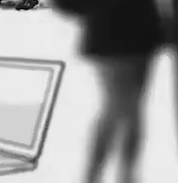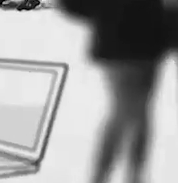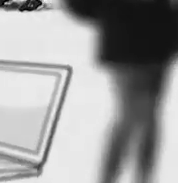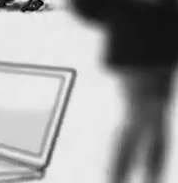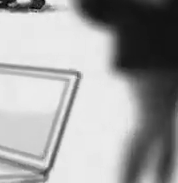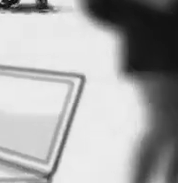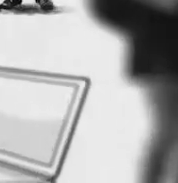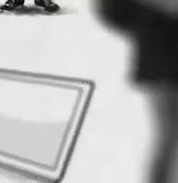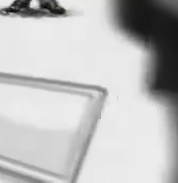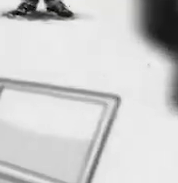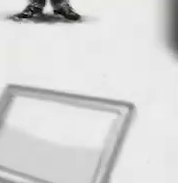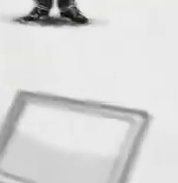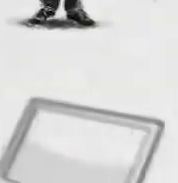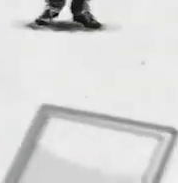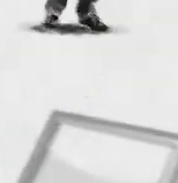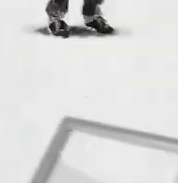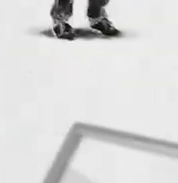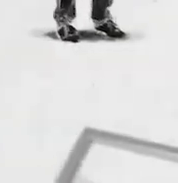aí